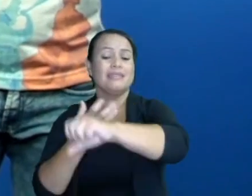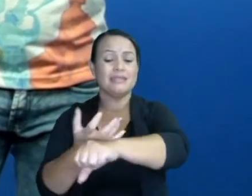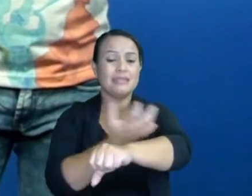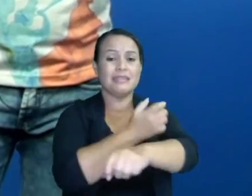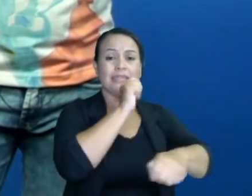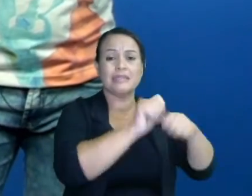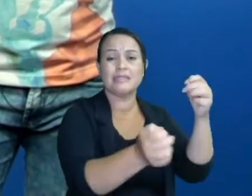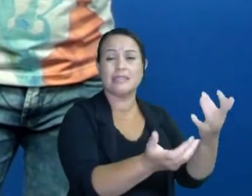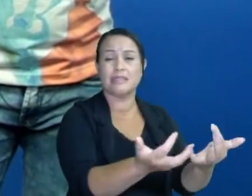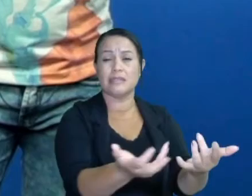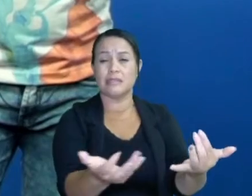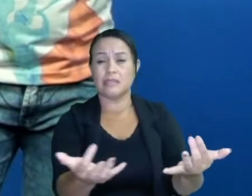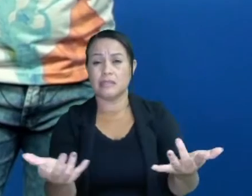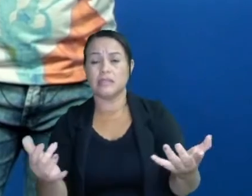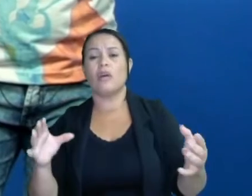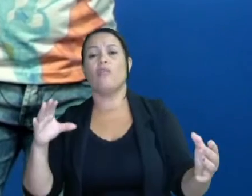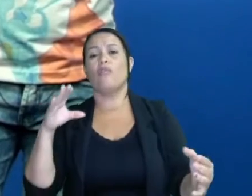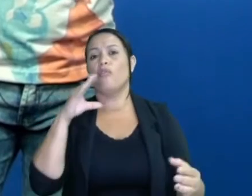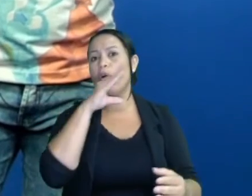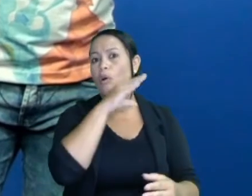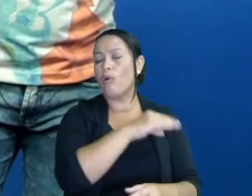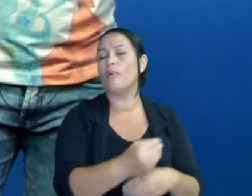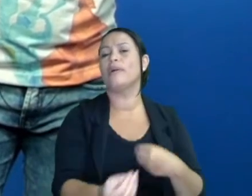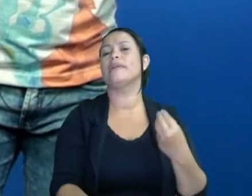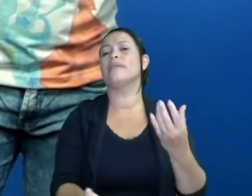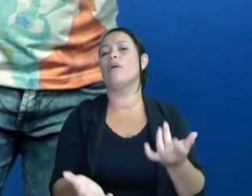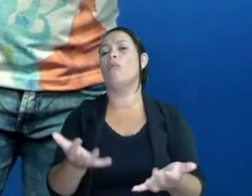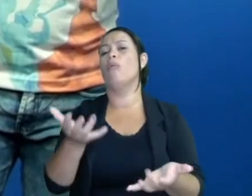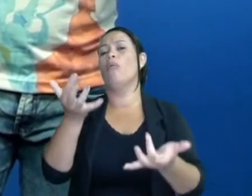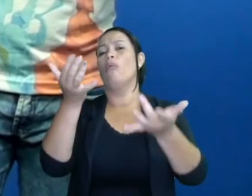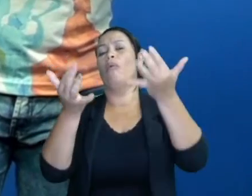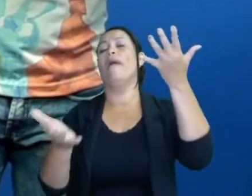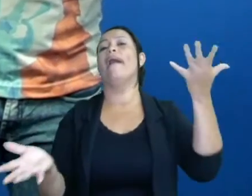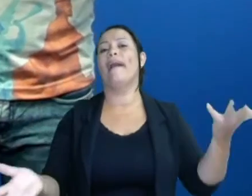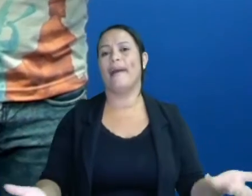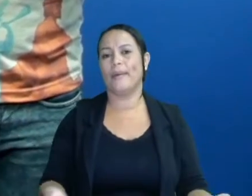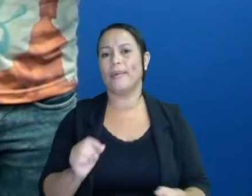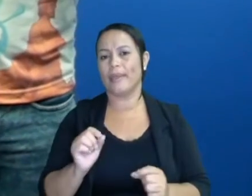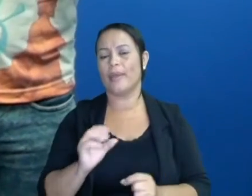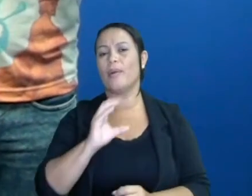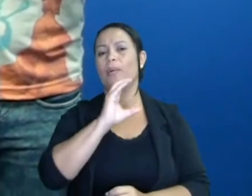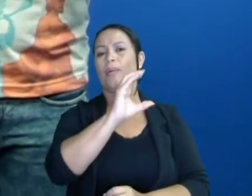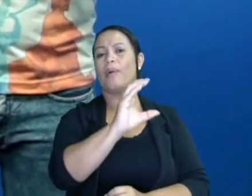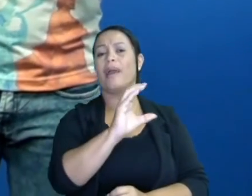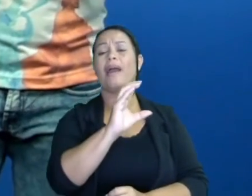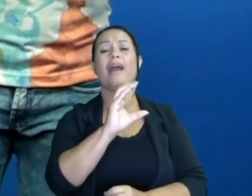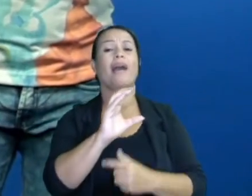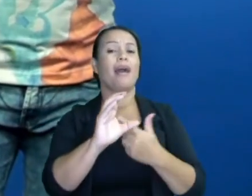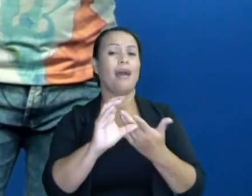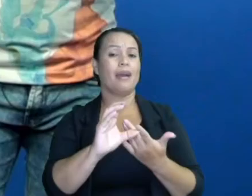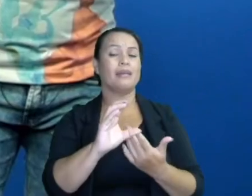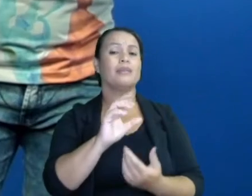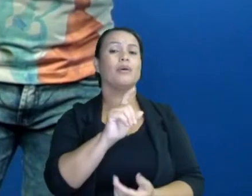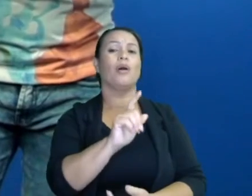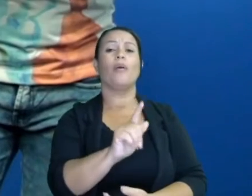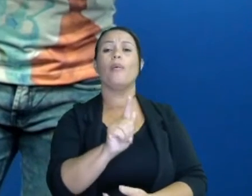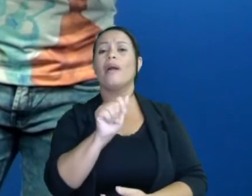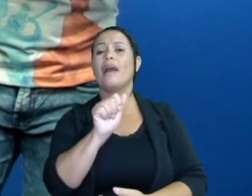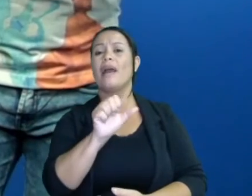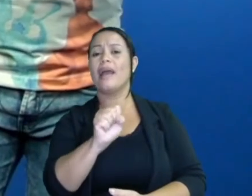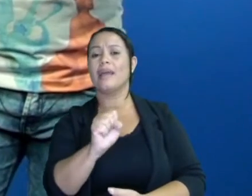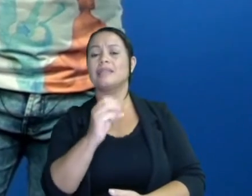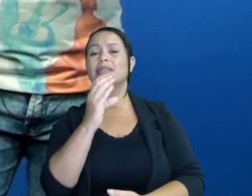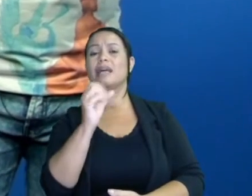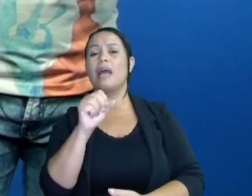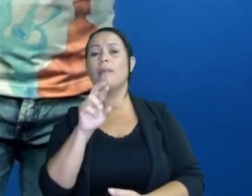aumento exagerado de produção de gás carbônico, o gás carbônico que devia estar armazenado no